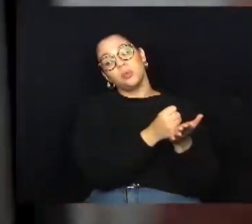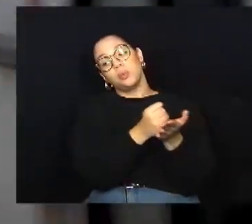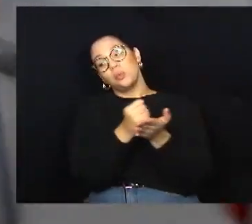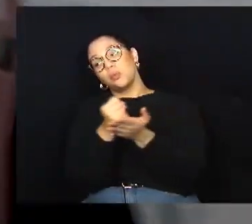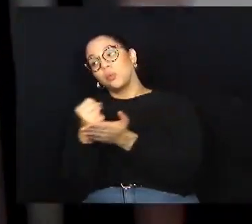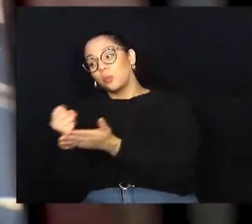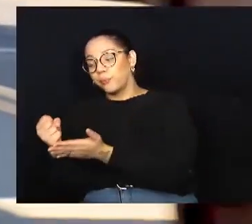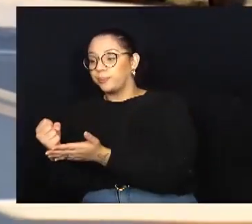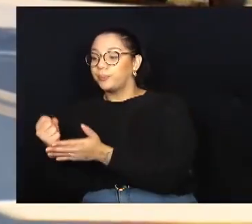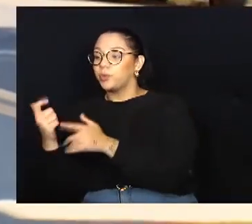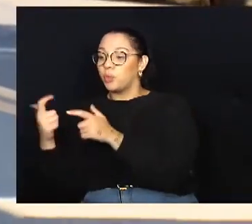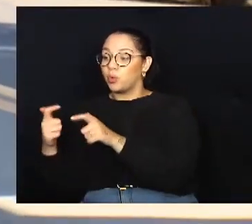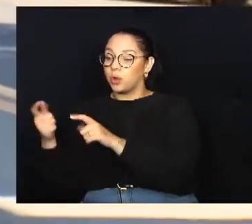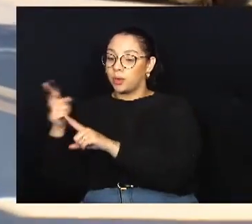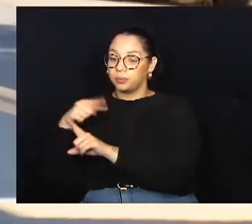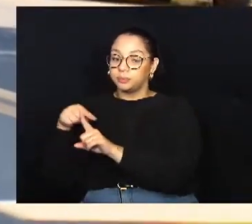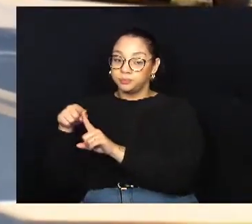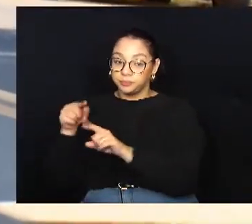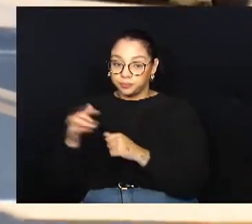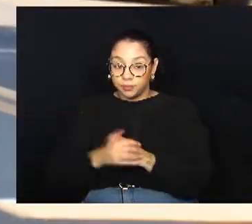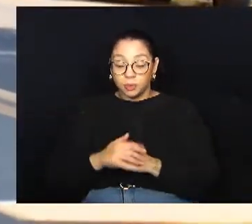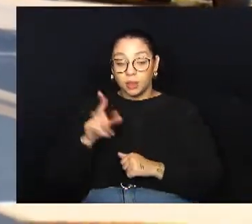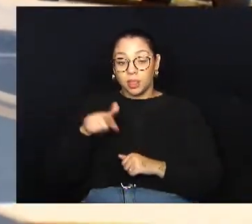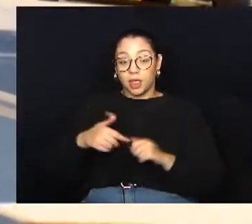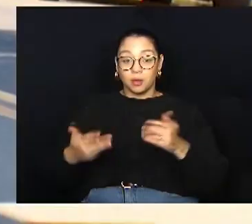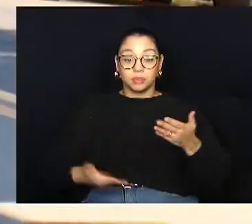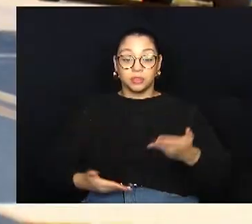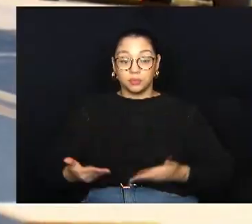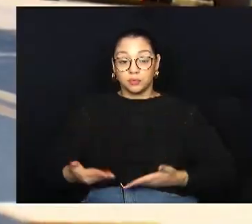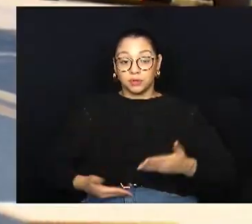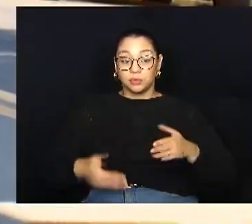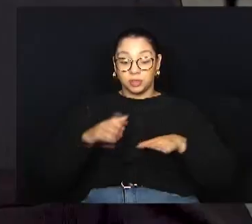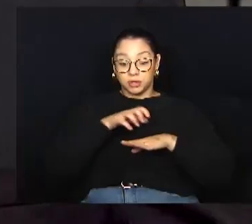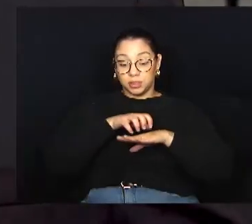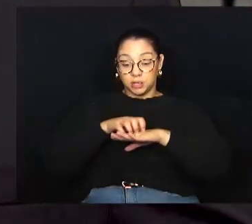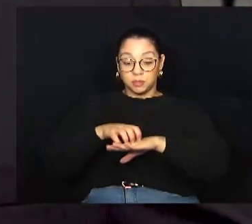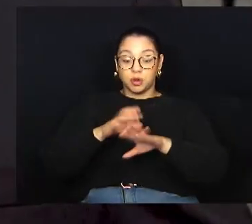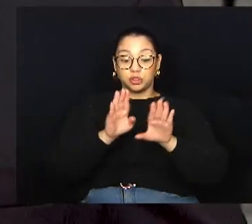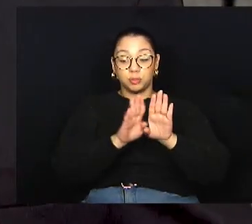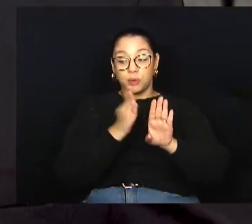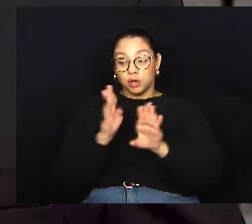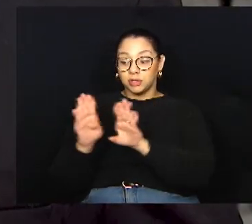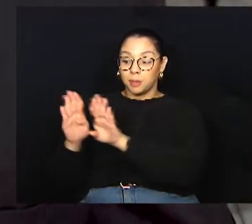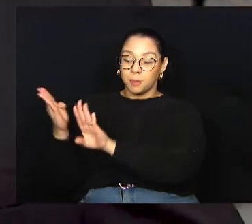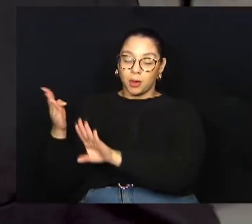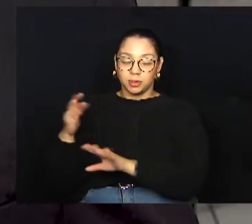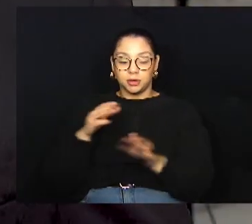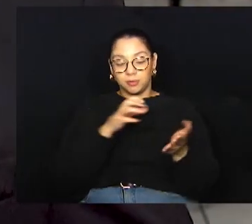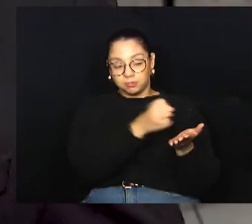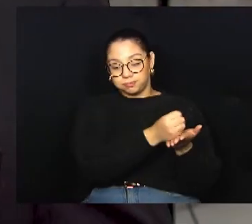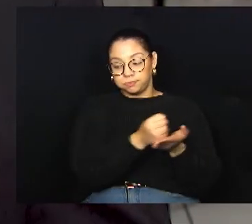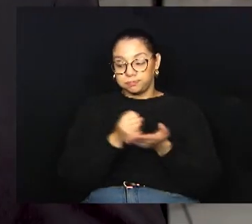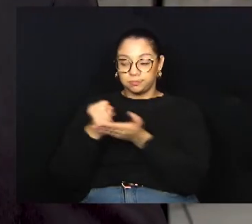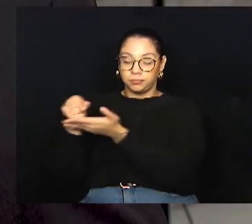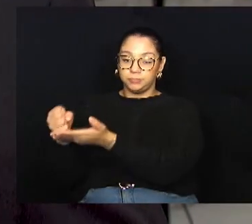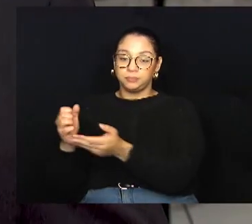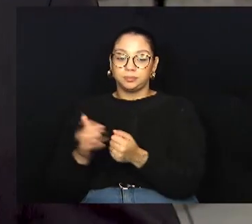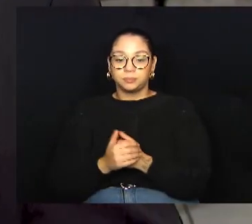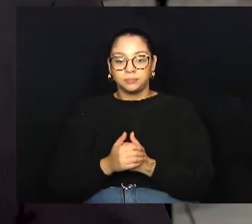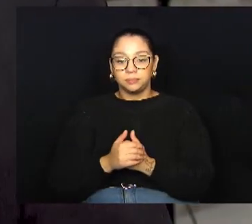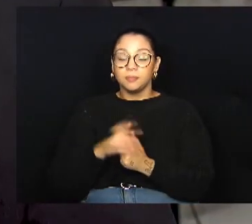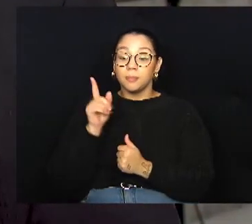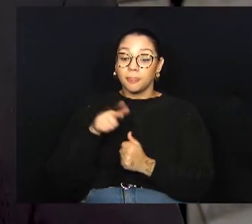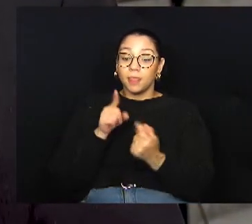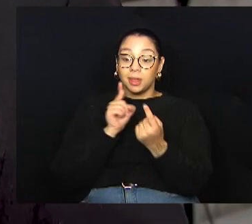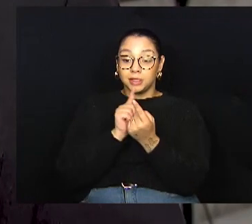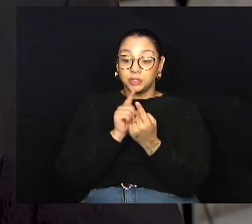destino do usuário. O serviço que é chamado Transporte Porta a Porta. O programa de atendimento inclusivo,